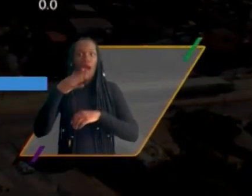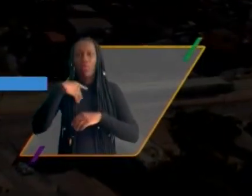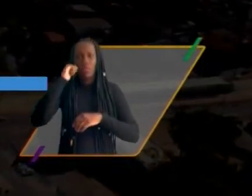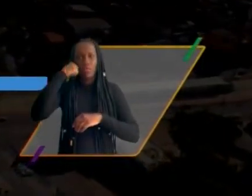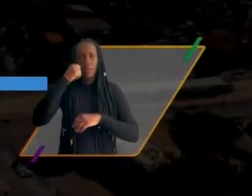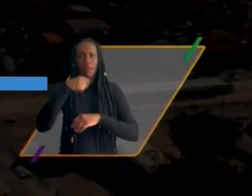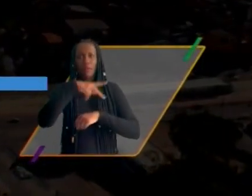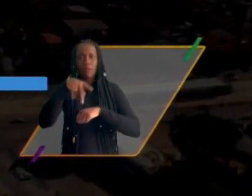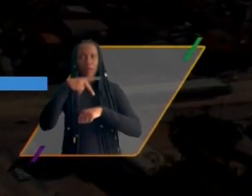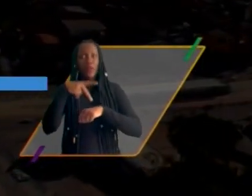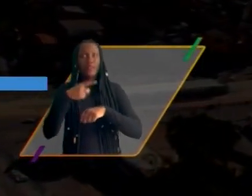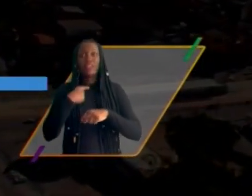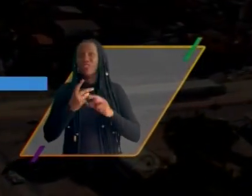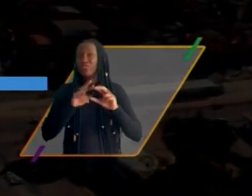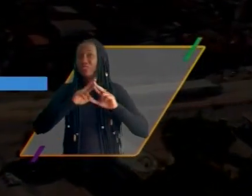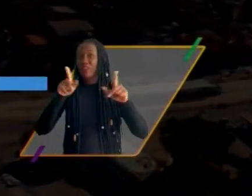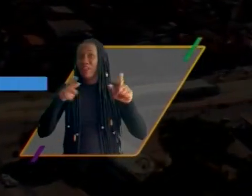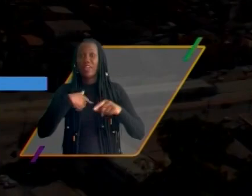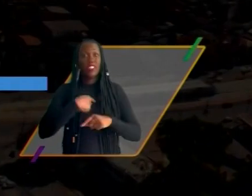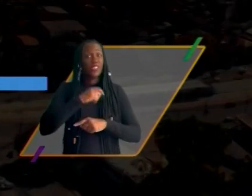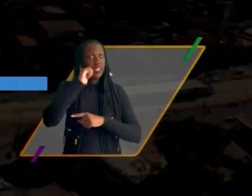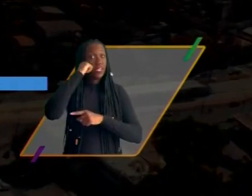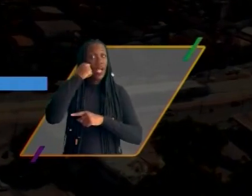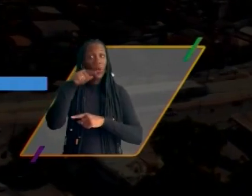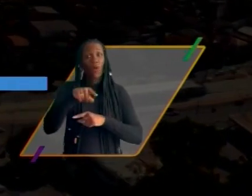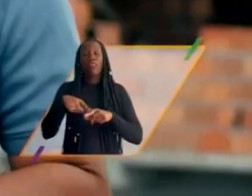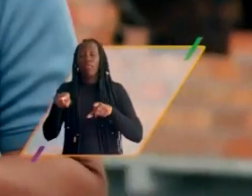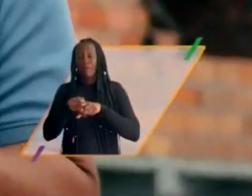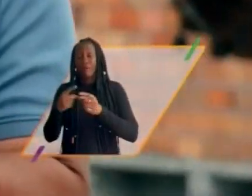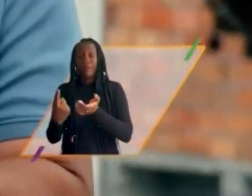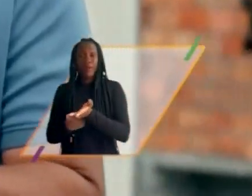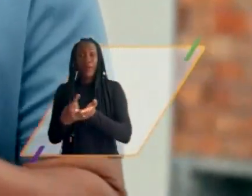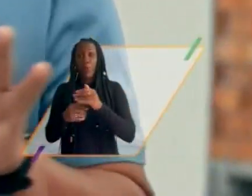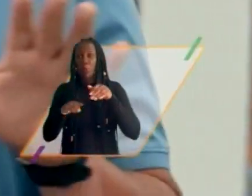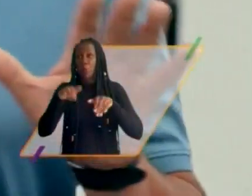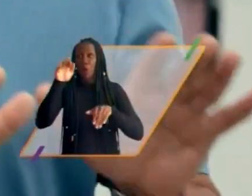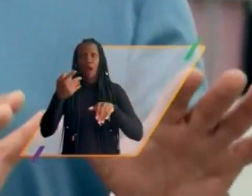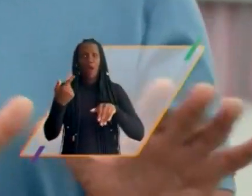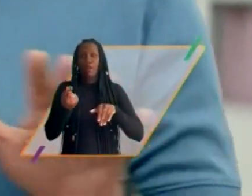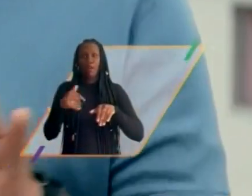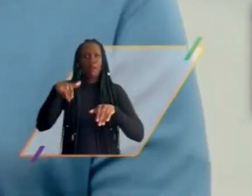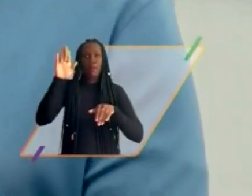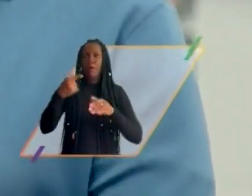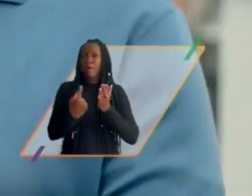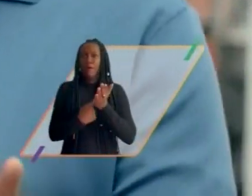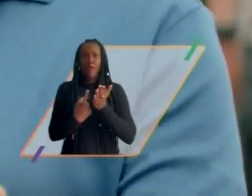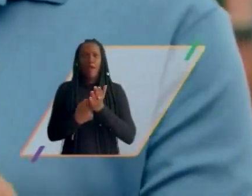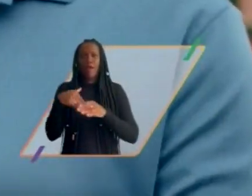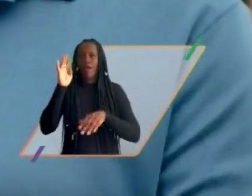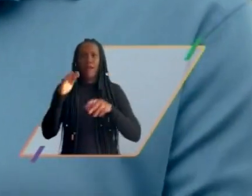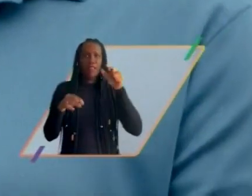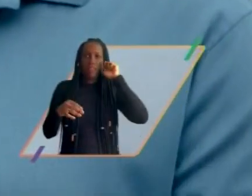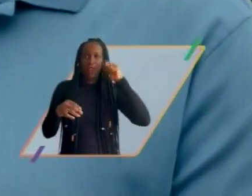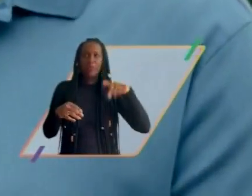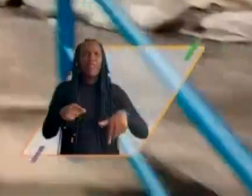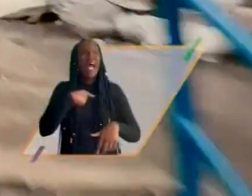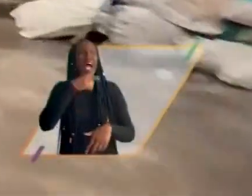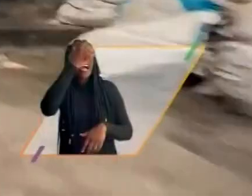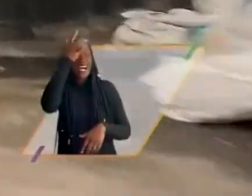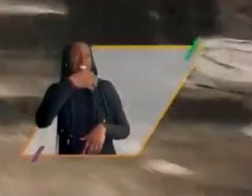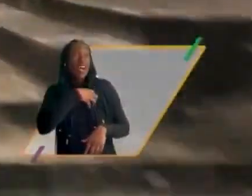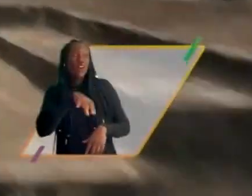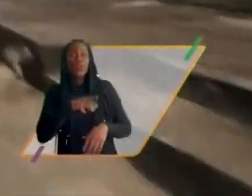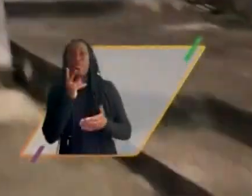país é a que tem a maior diferença de renda entre brancos e negros. Alguns gostam de se enganar e dizem, Salvador sempre foi